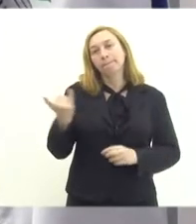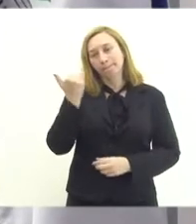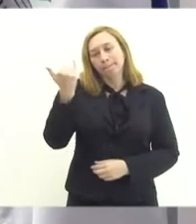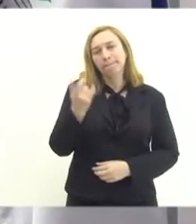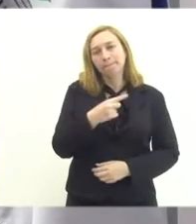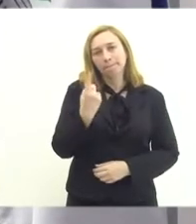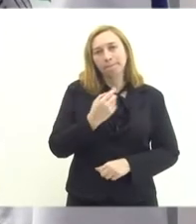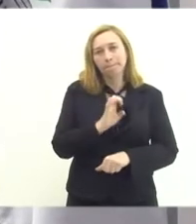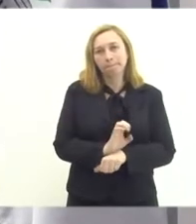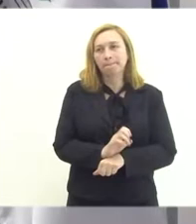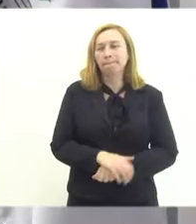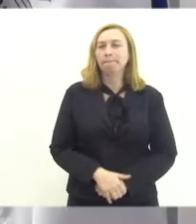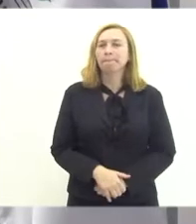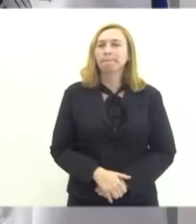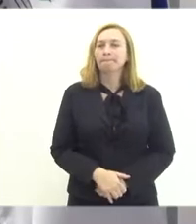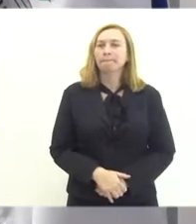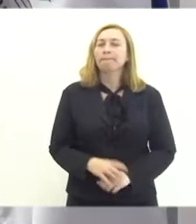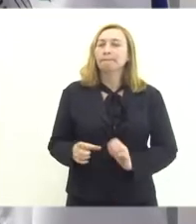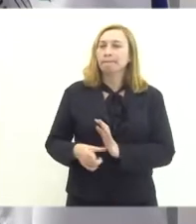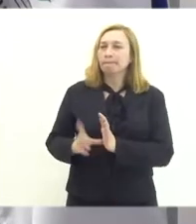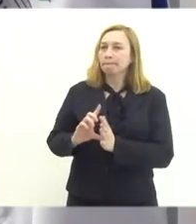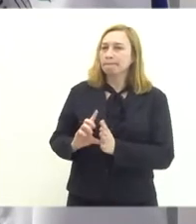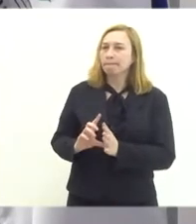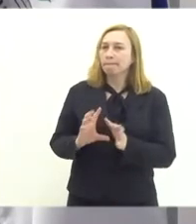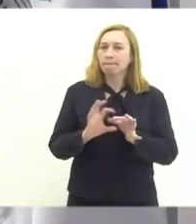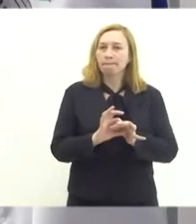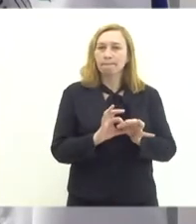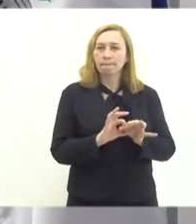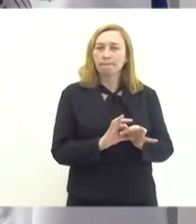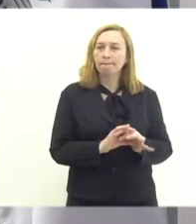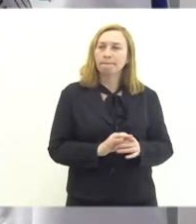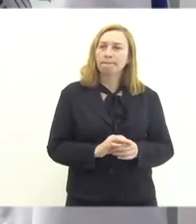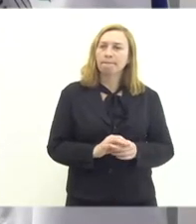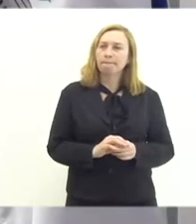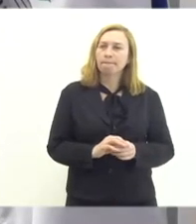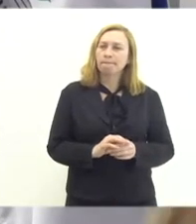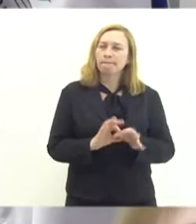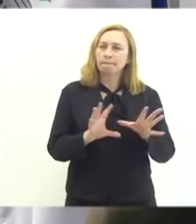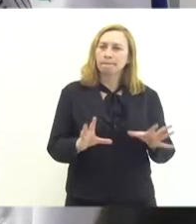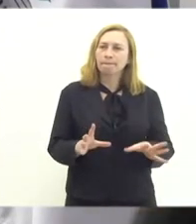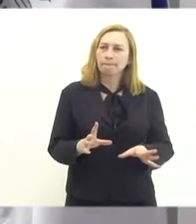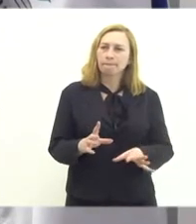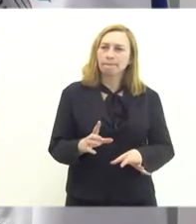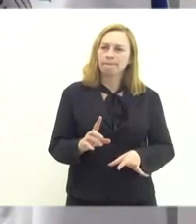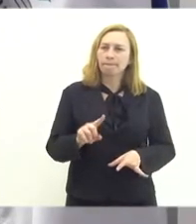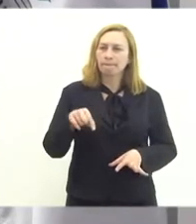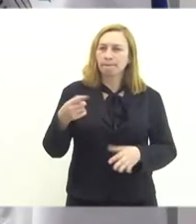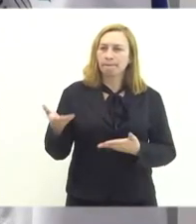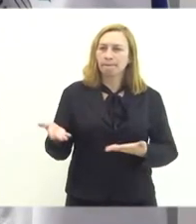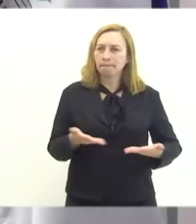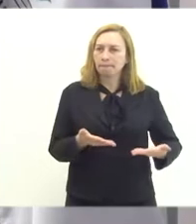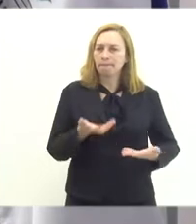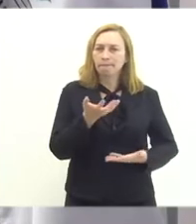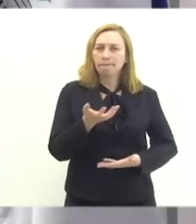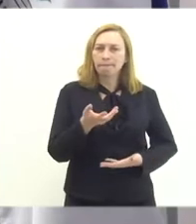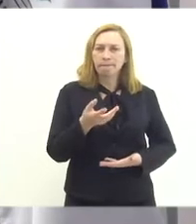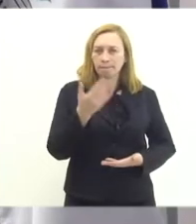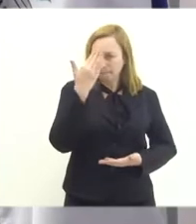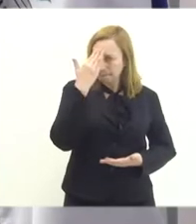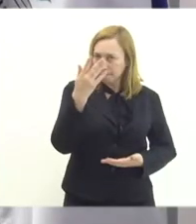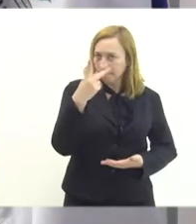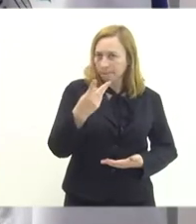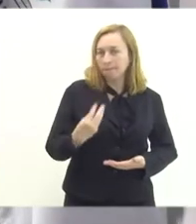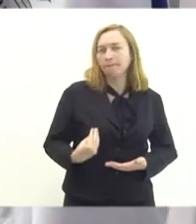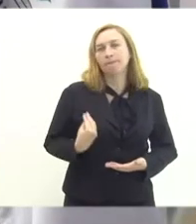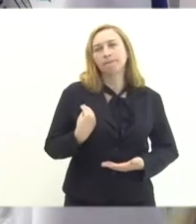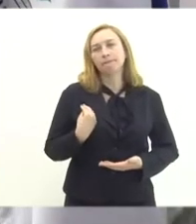importante para o nosso estado antes de eu passar aqui a fala para a nossa próxima convidada quero agradecer a presença